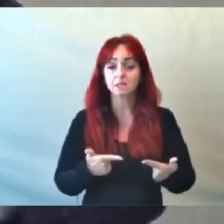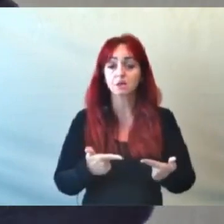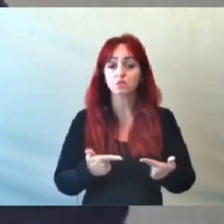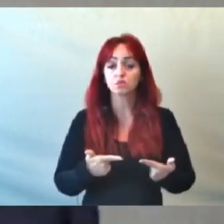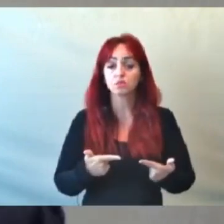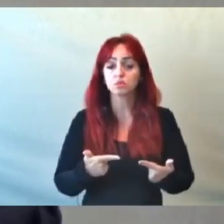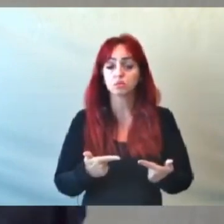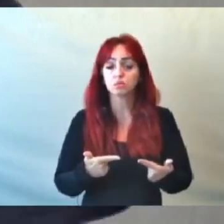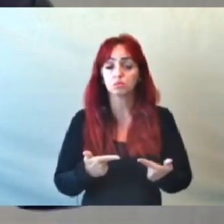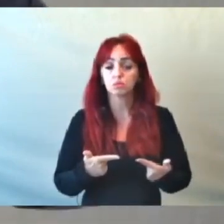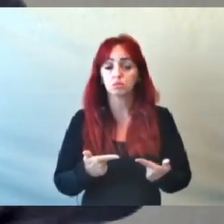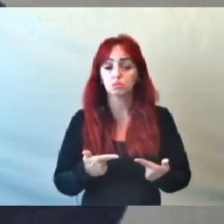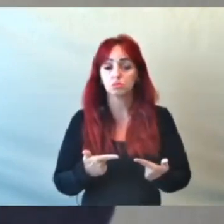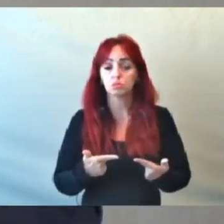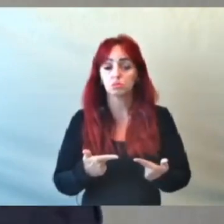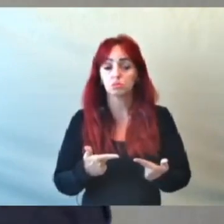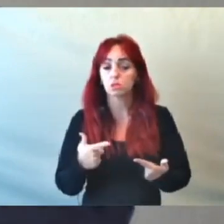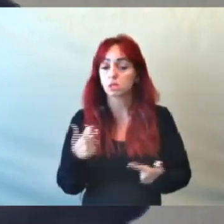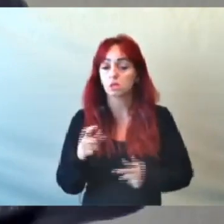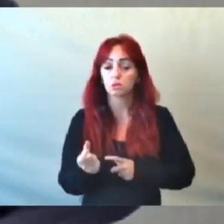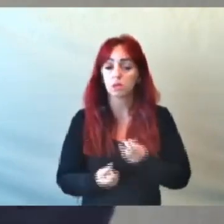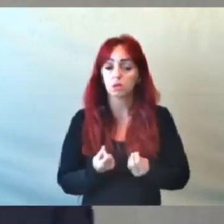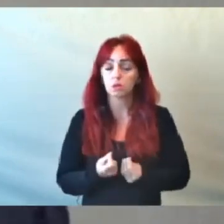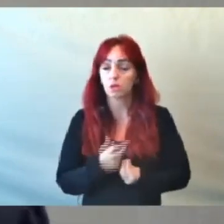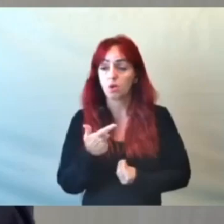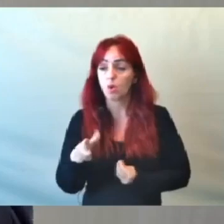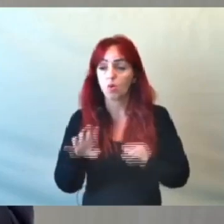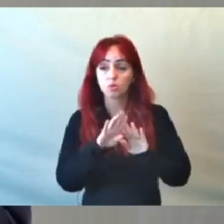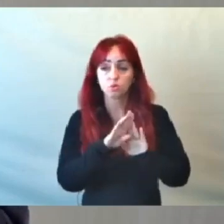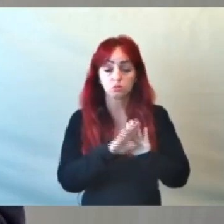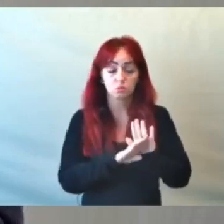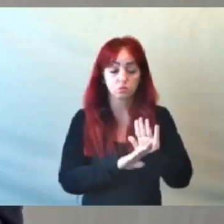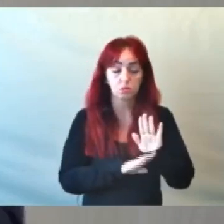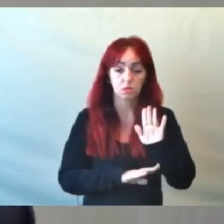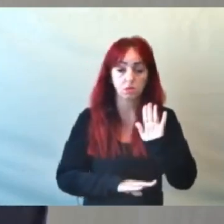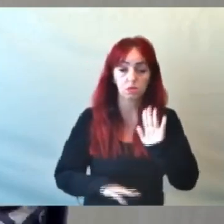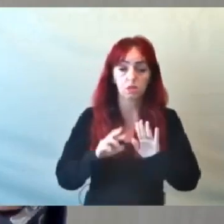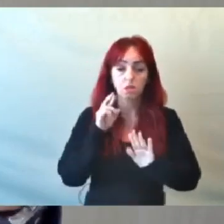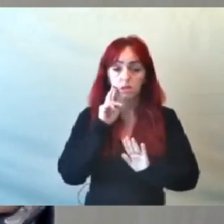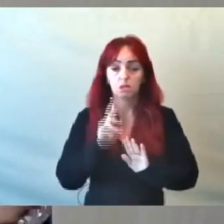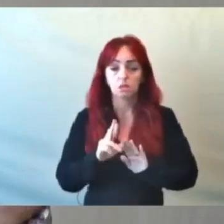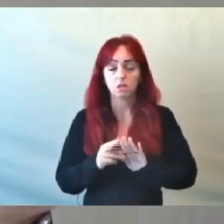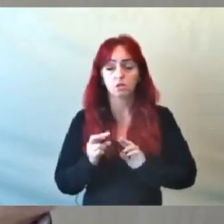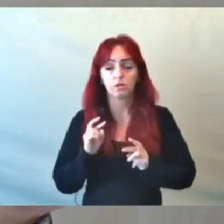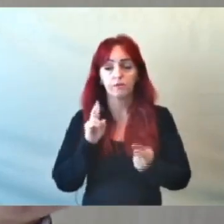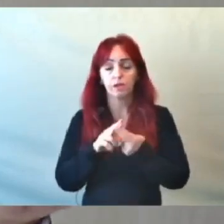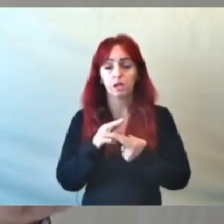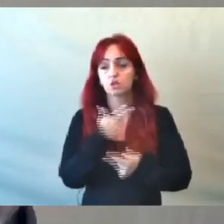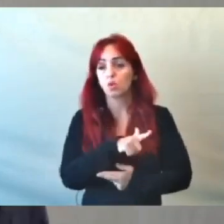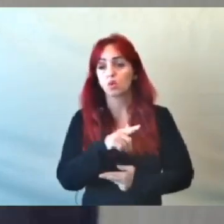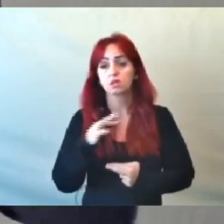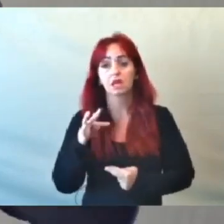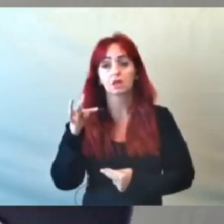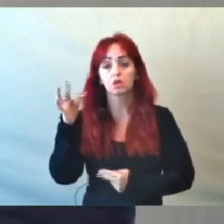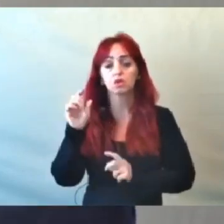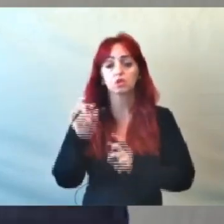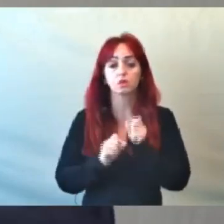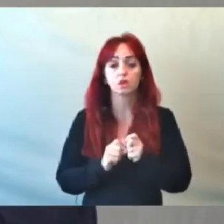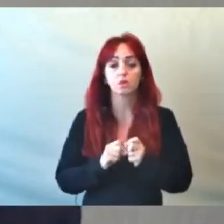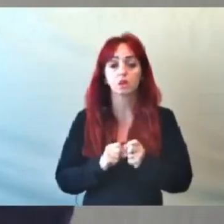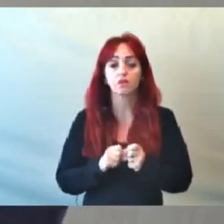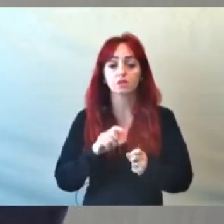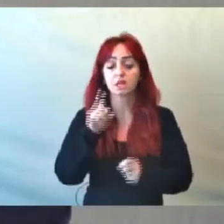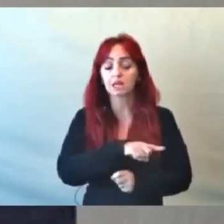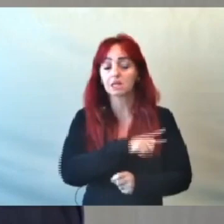casa outros cronogramas, outras linhas de frente, outras tecnologias, para você anular a causa. A